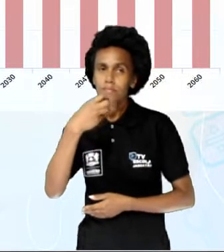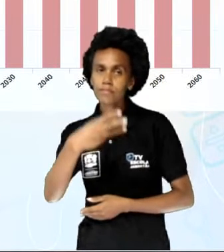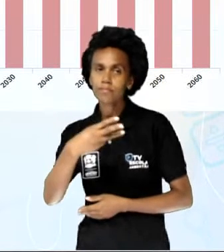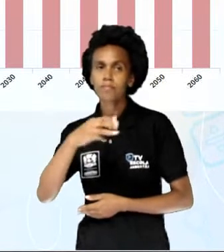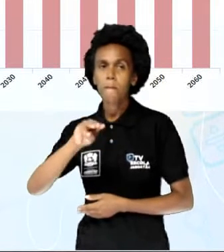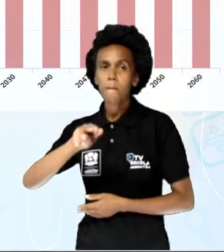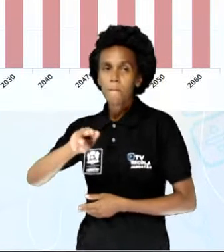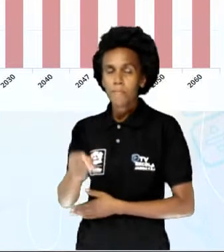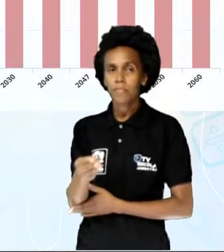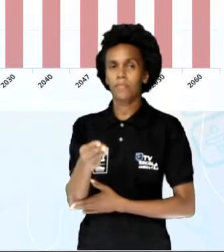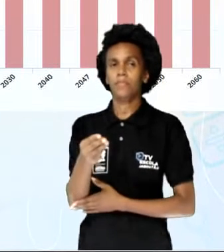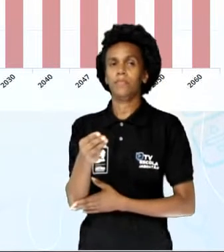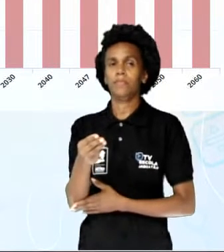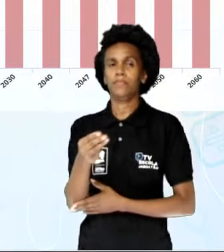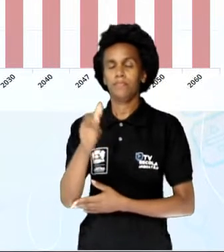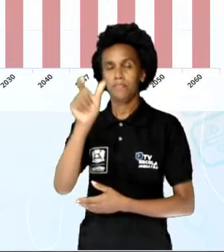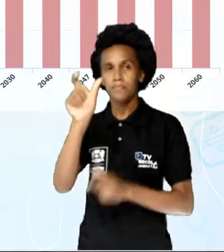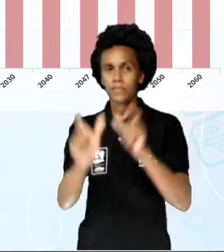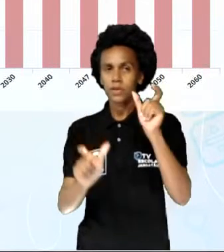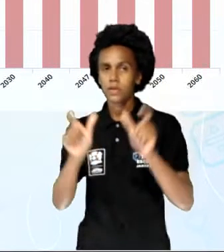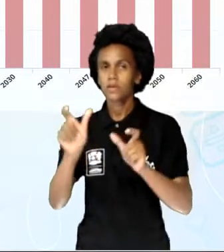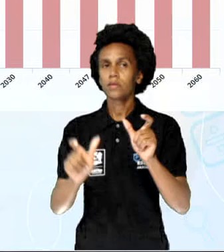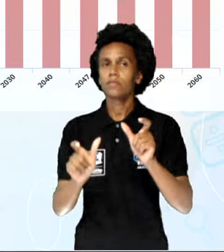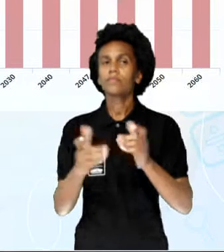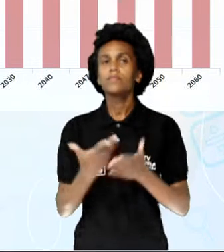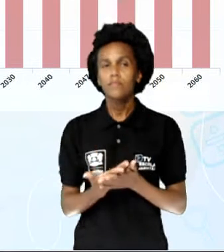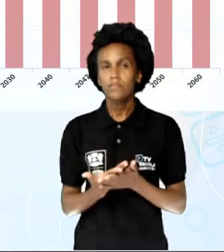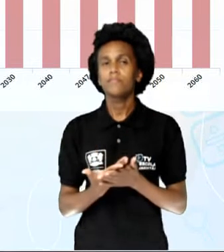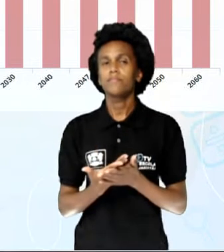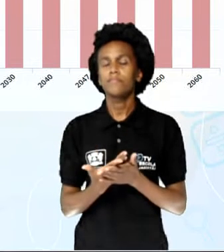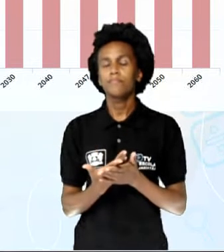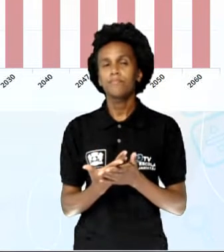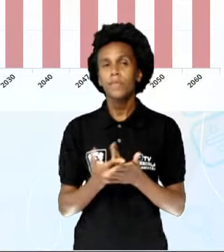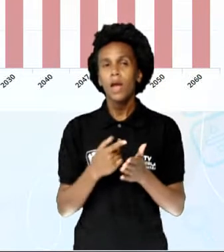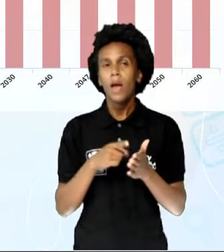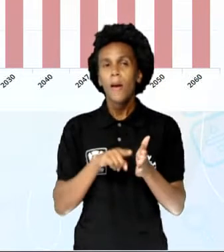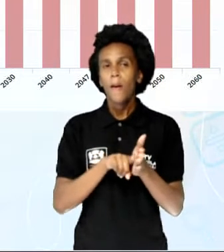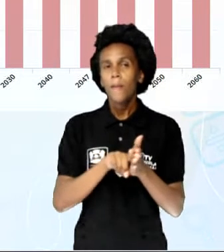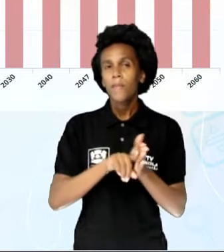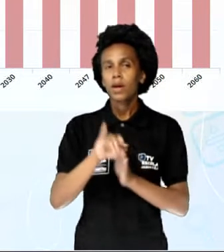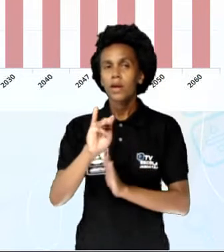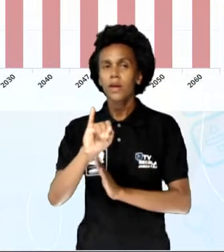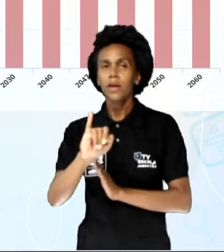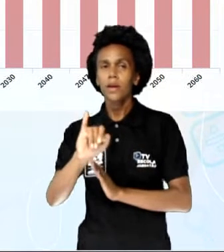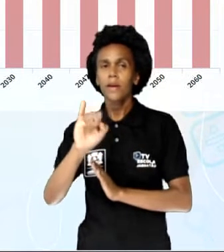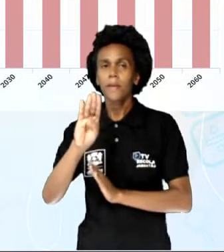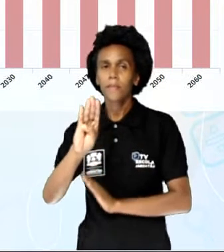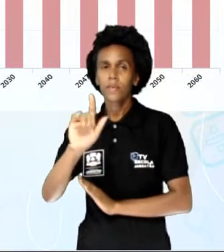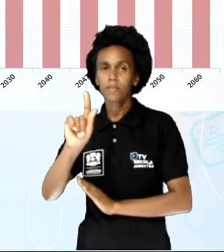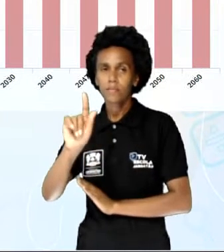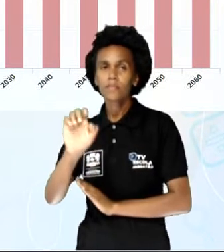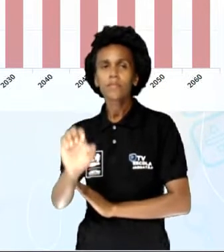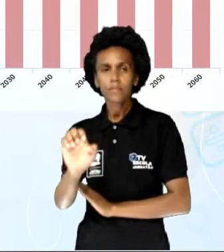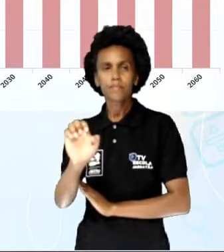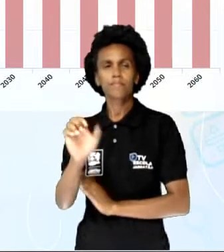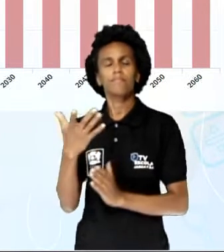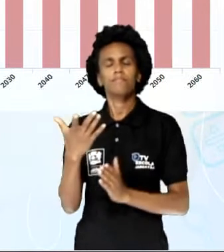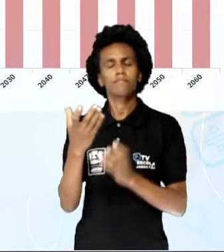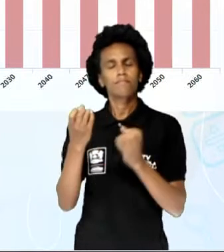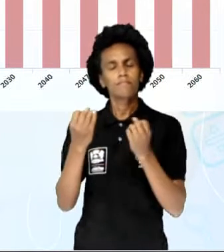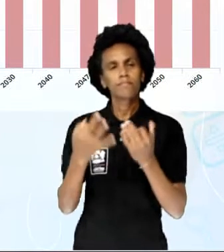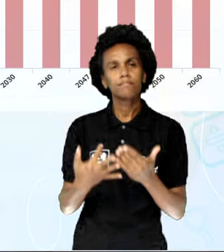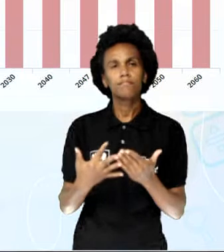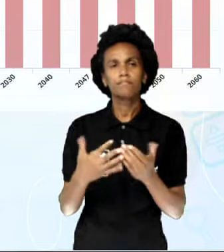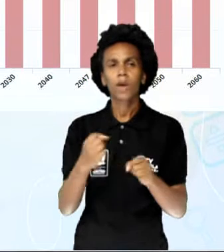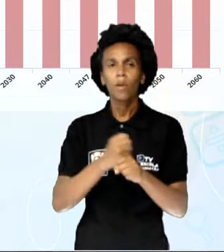segundo o IBGE, em 2047 a gente vai atingir 233. Ou seja, nós ainda